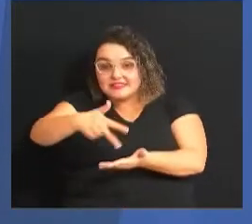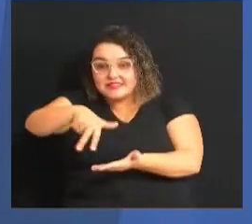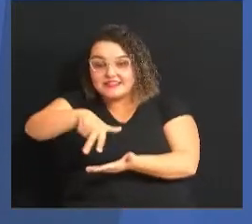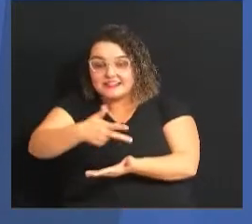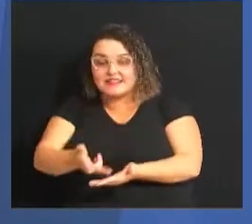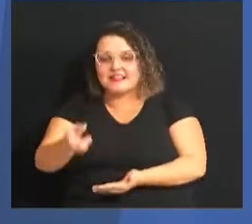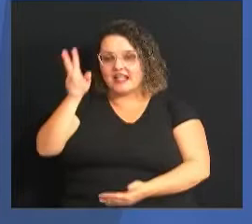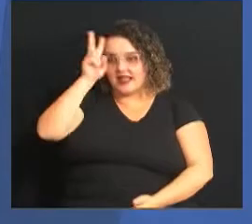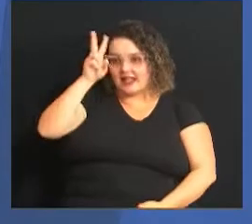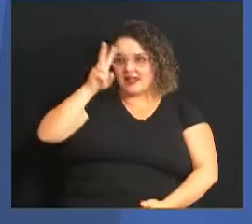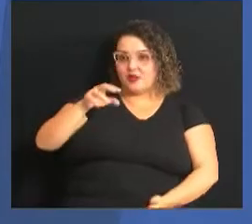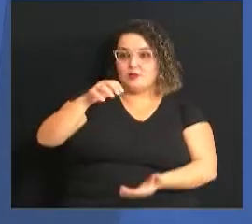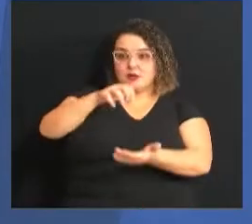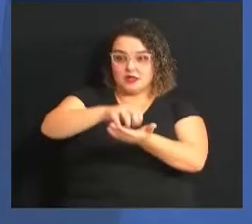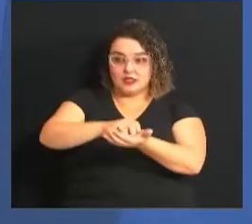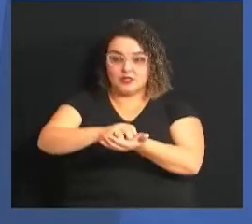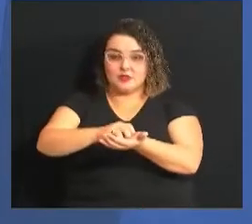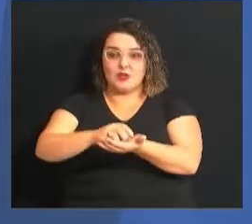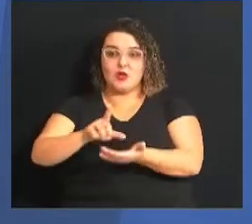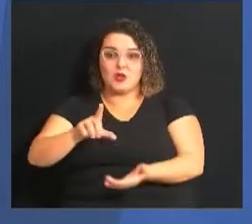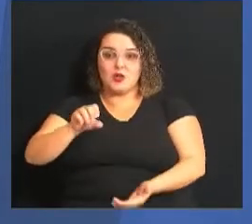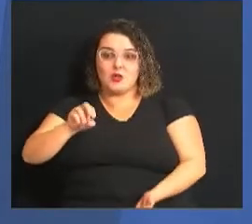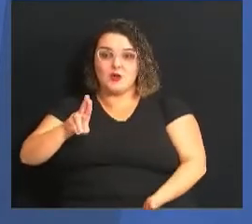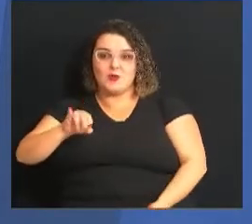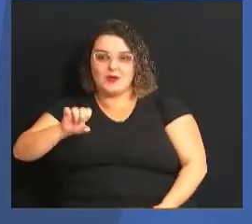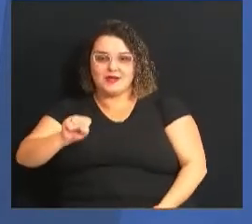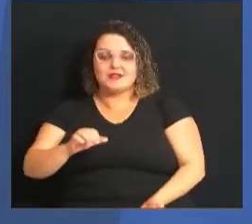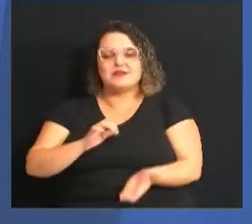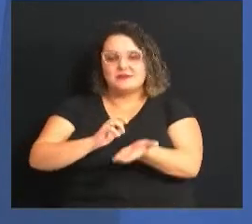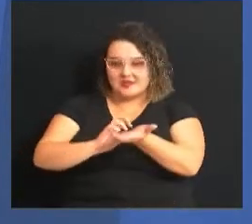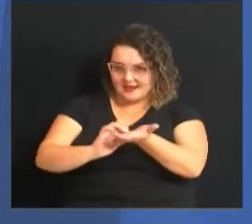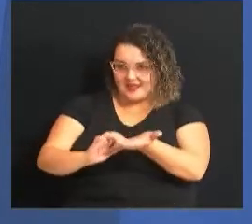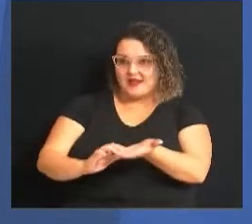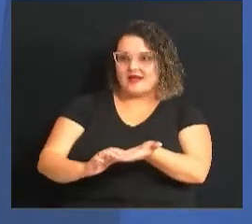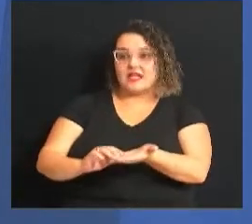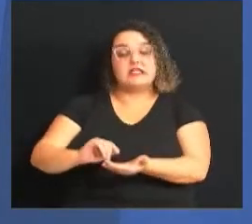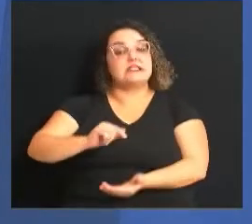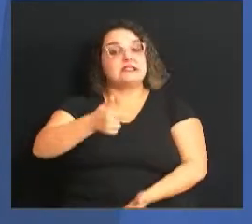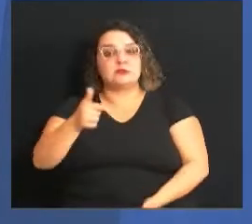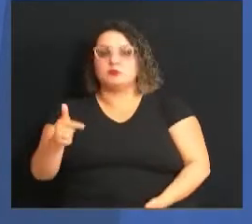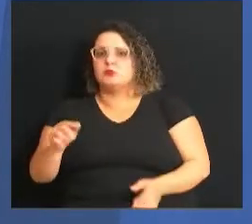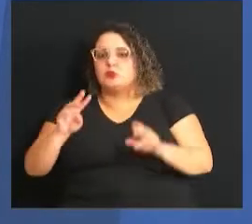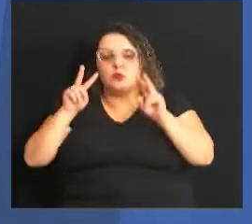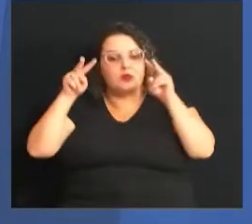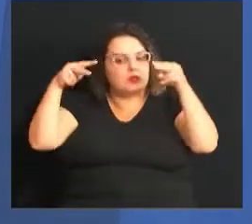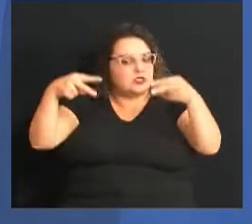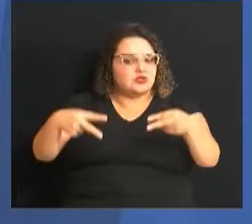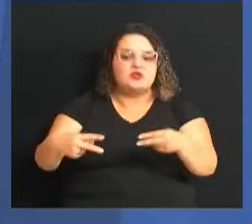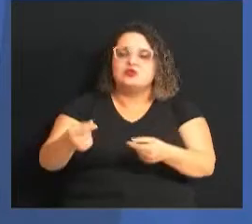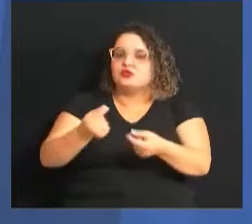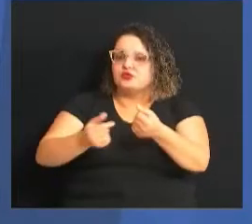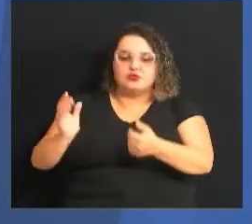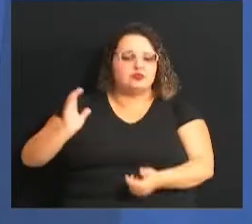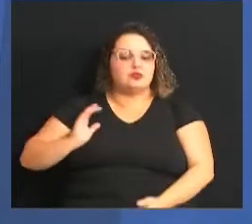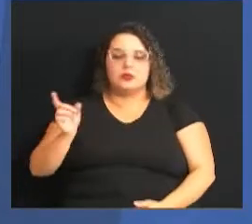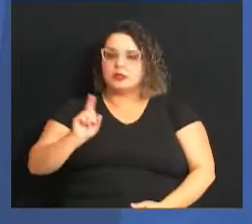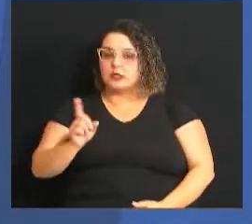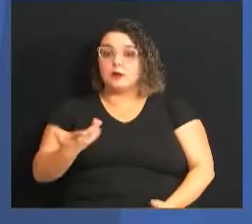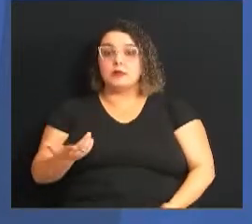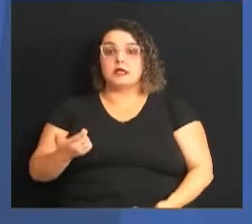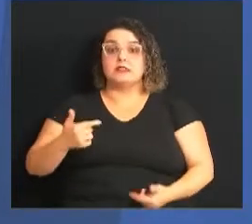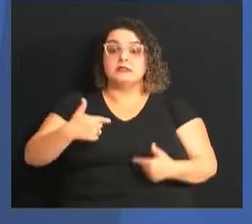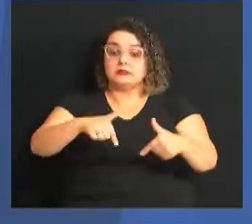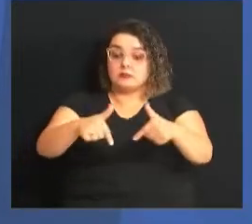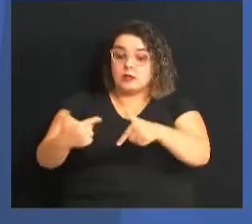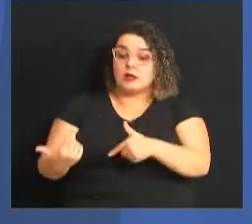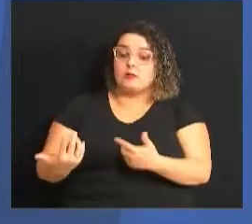que o Centro Cultural Luiz Braille é uma entidade sem fins lucrativos que trabalha justamente na questão da inserção